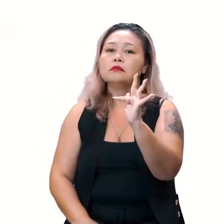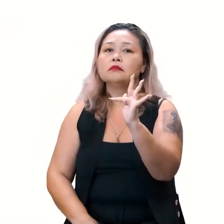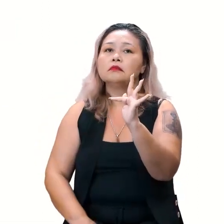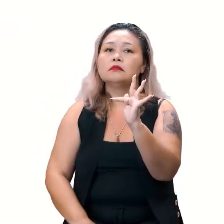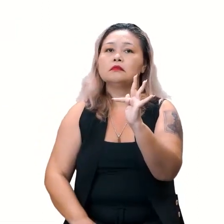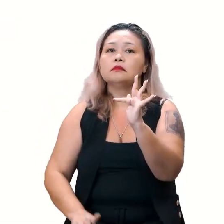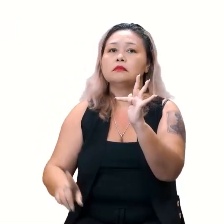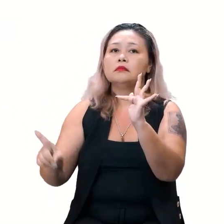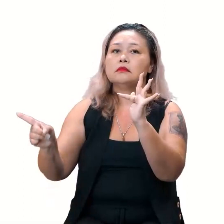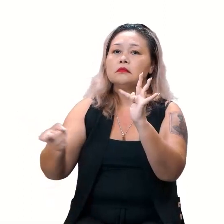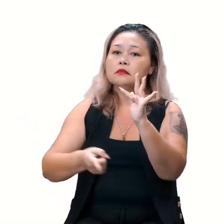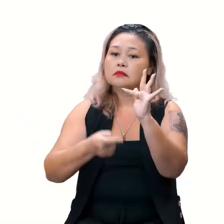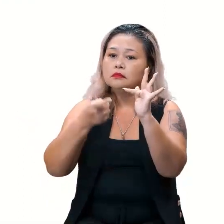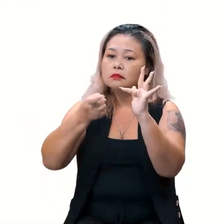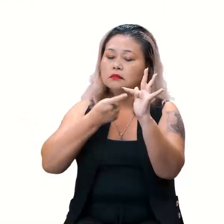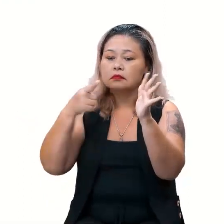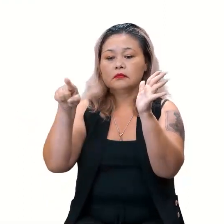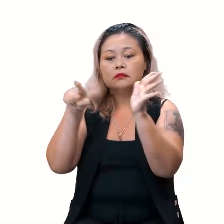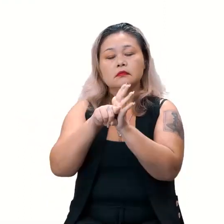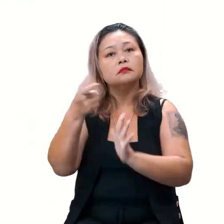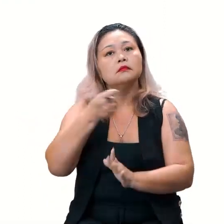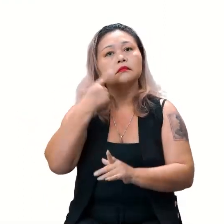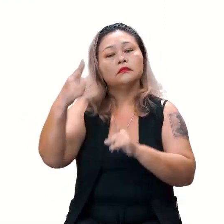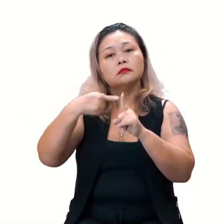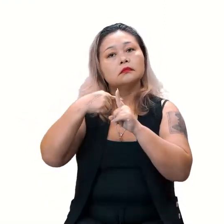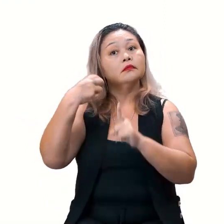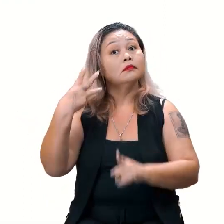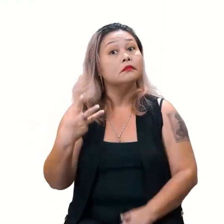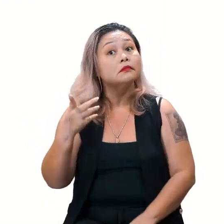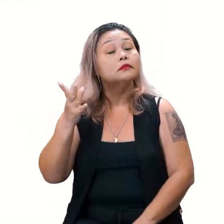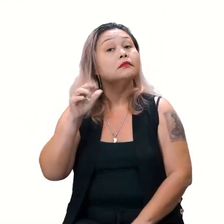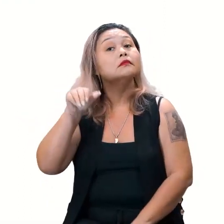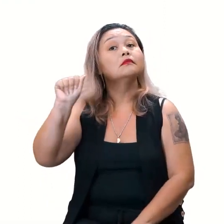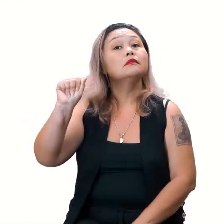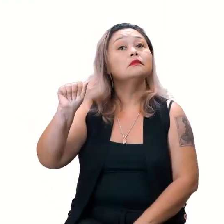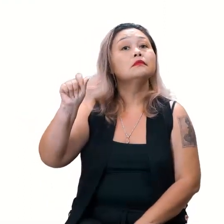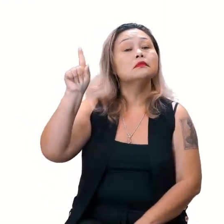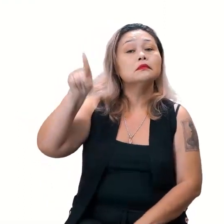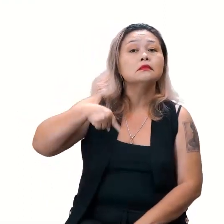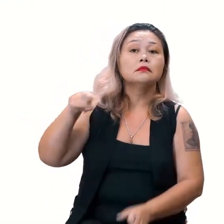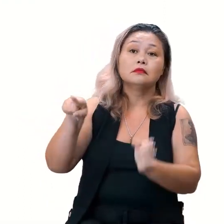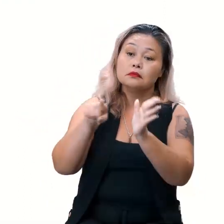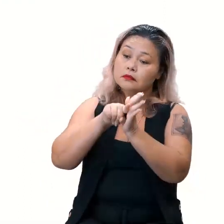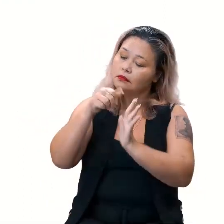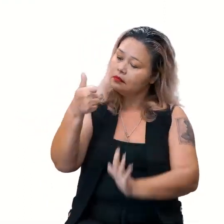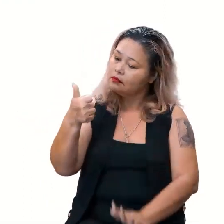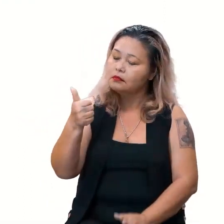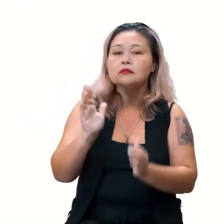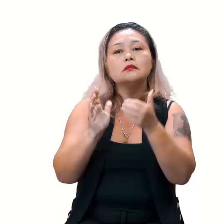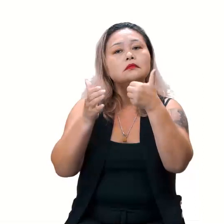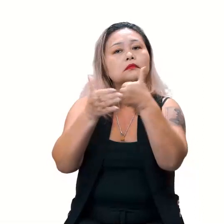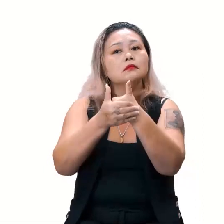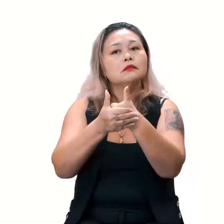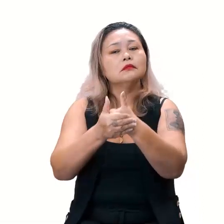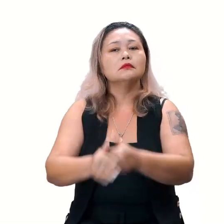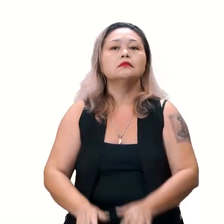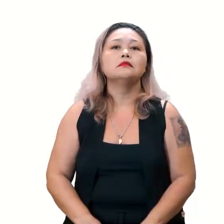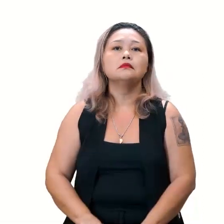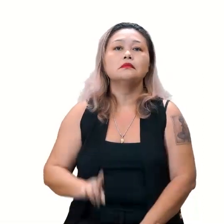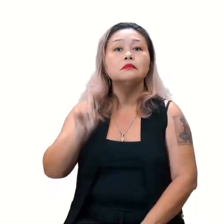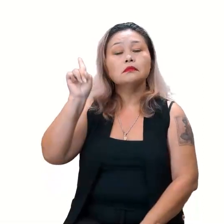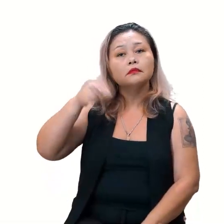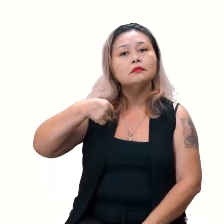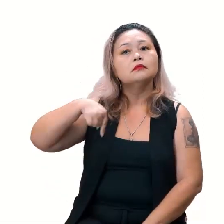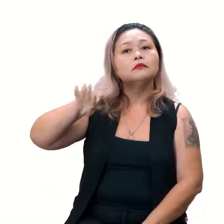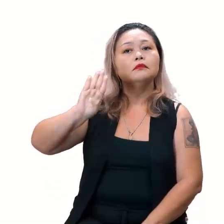x igual a menos x mais 3. Quem é o meu A? O A é menos 1. Ah, o A é menos 1. Quem é o meu B? O